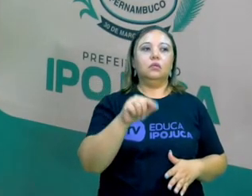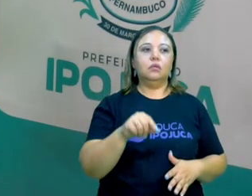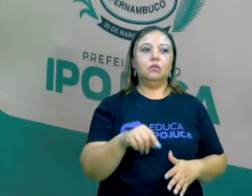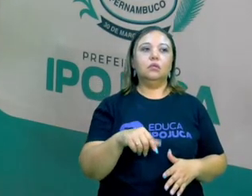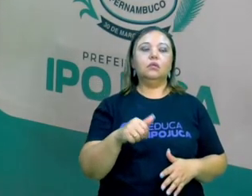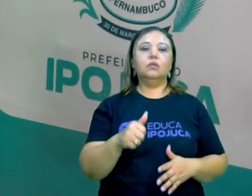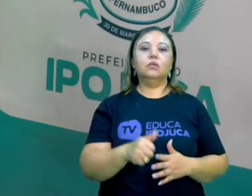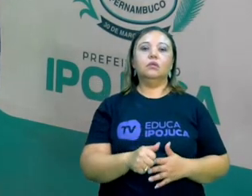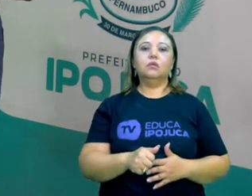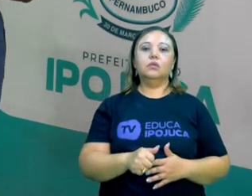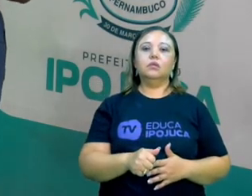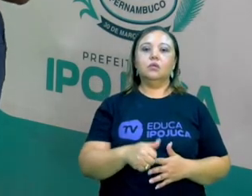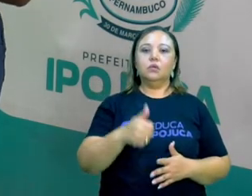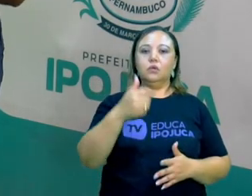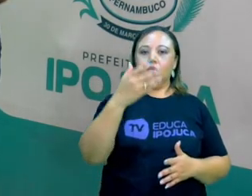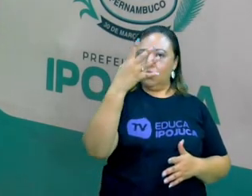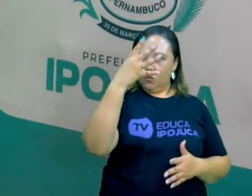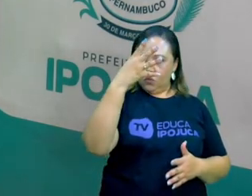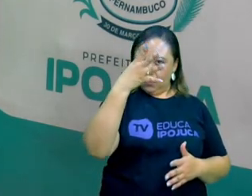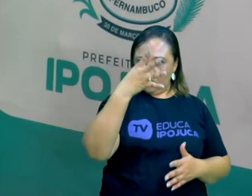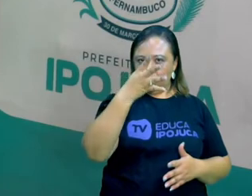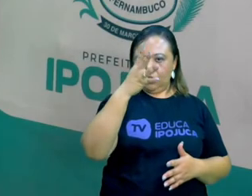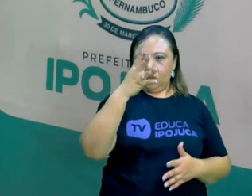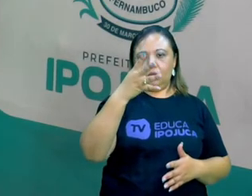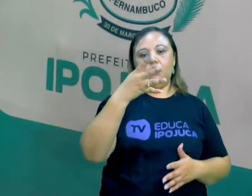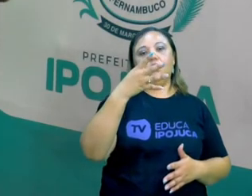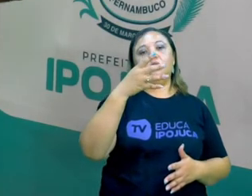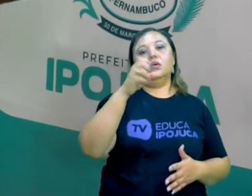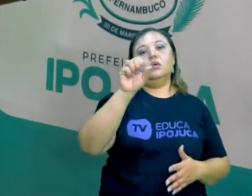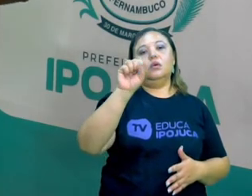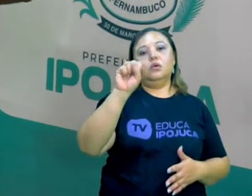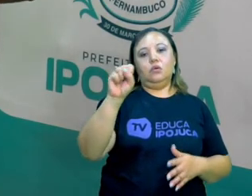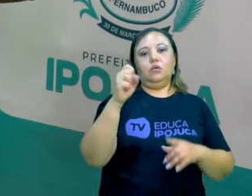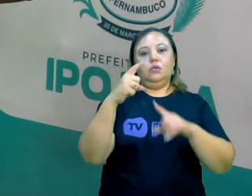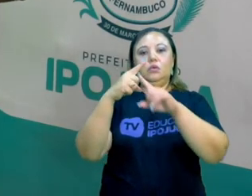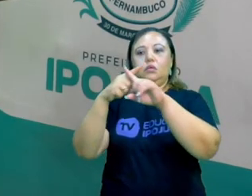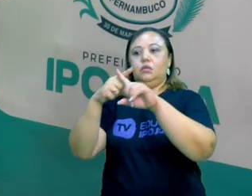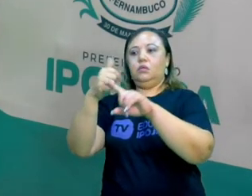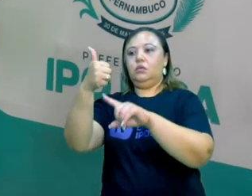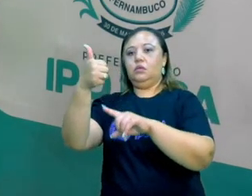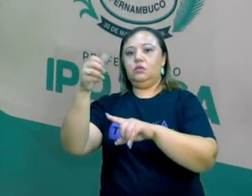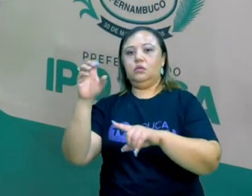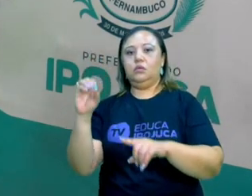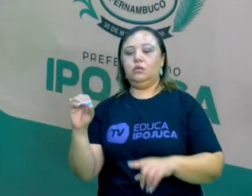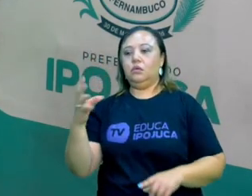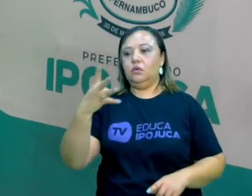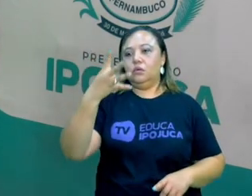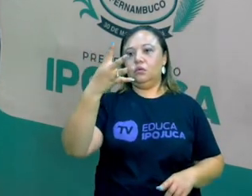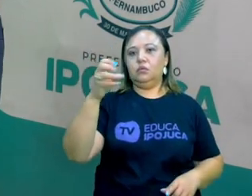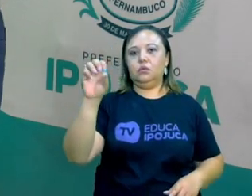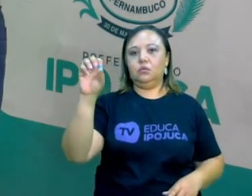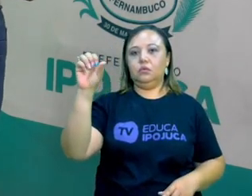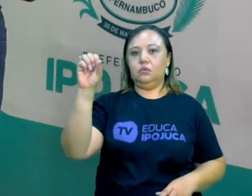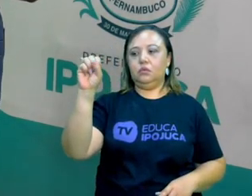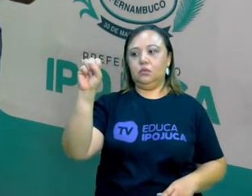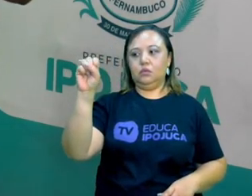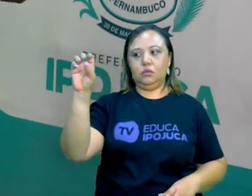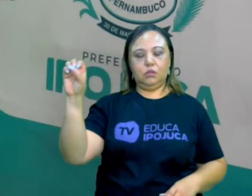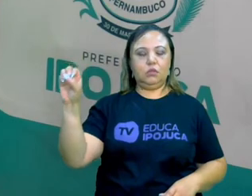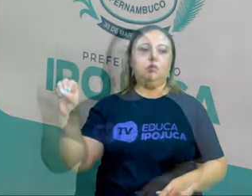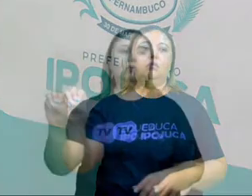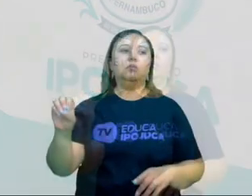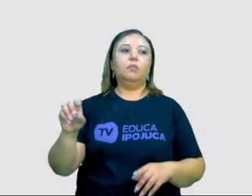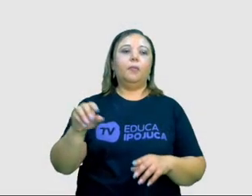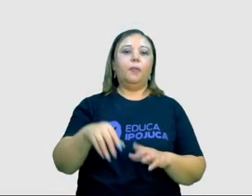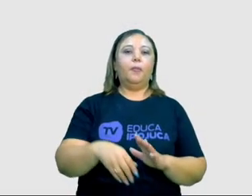vezes 10 dá 480. E subtraindo parcelas de 48,